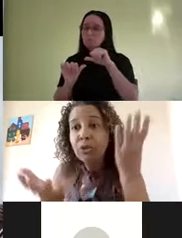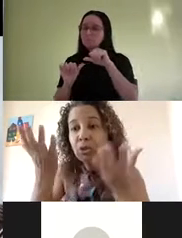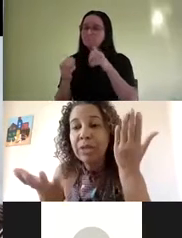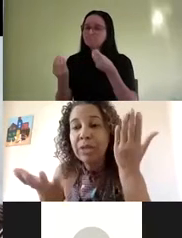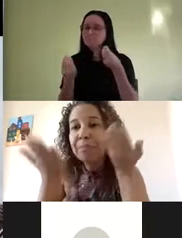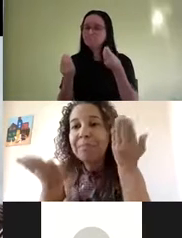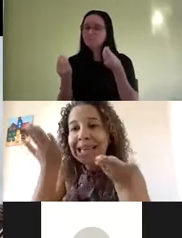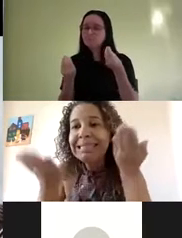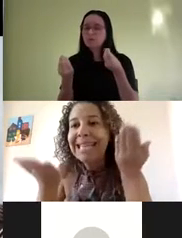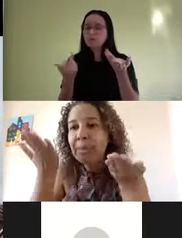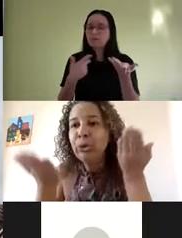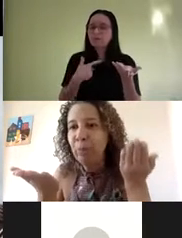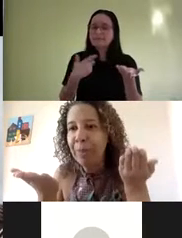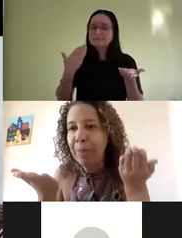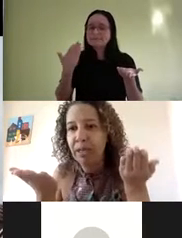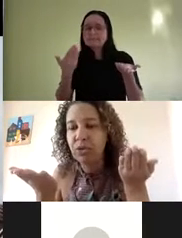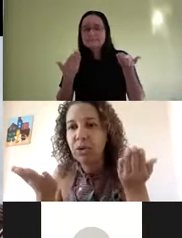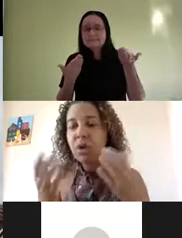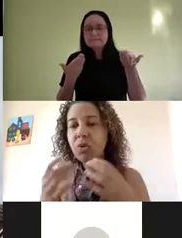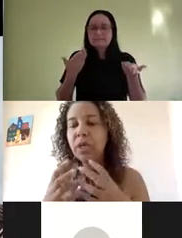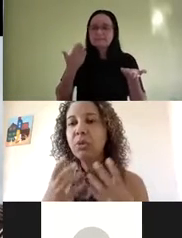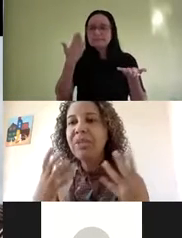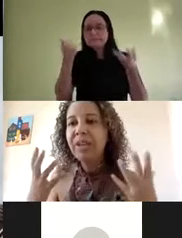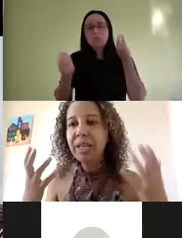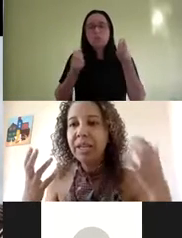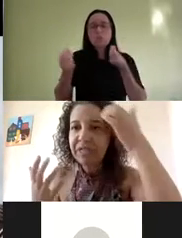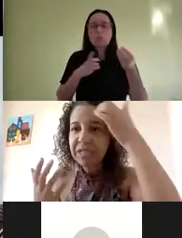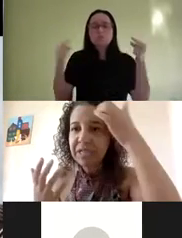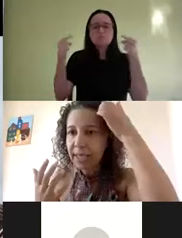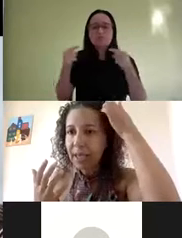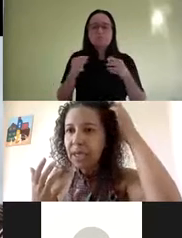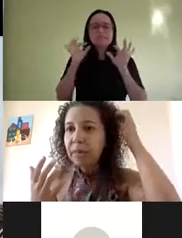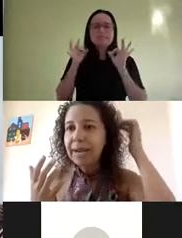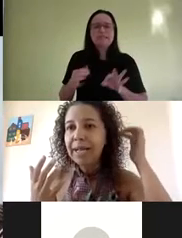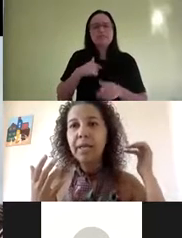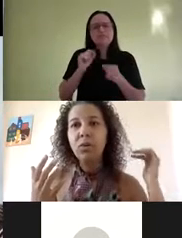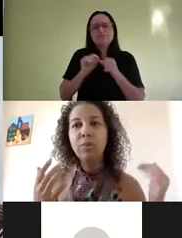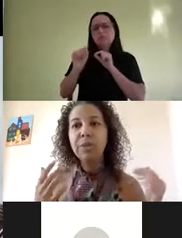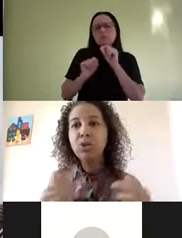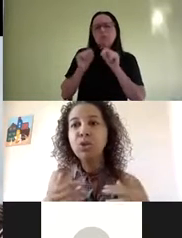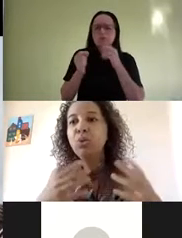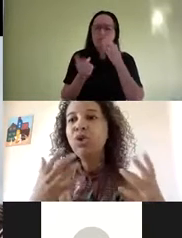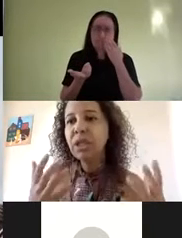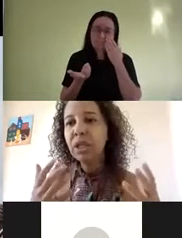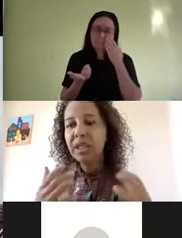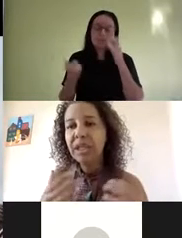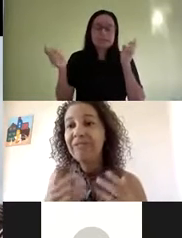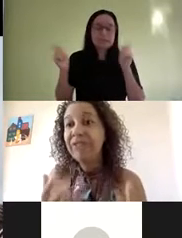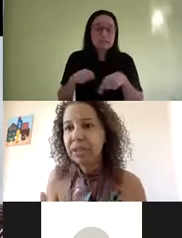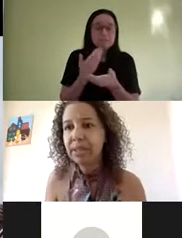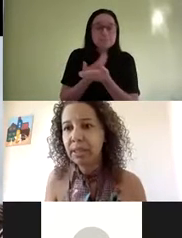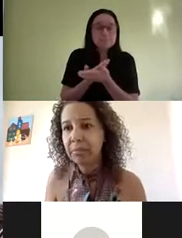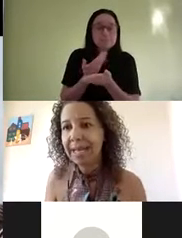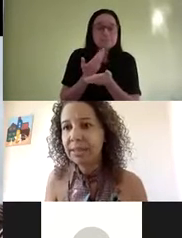posso, eu tenho que balancear muito bem isso, o que eu deveria fazer para que eu estude e que